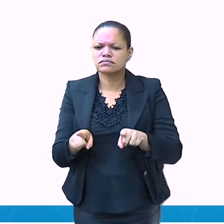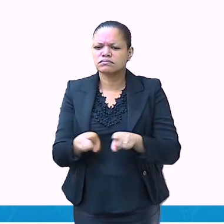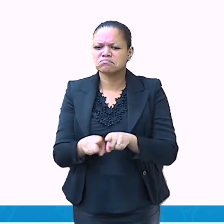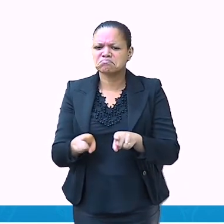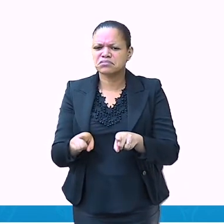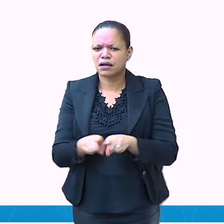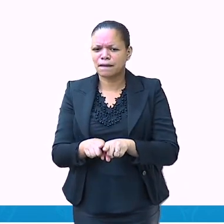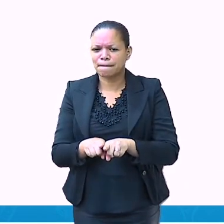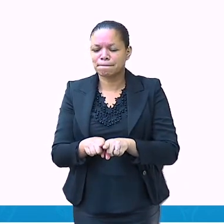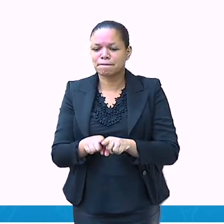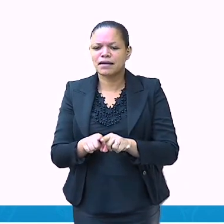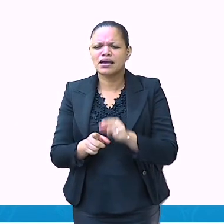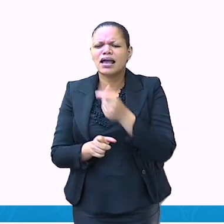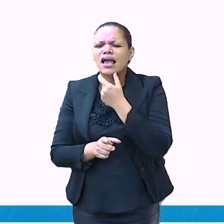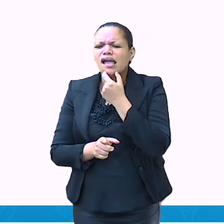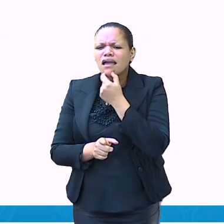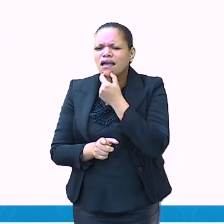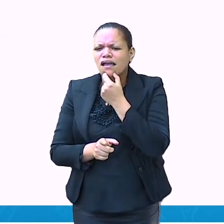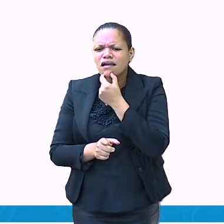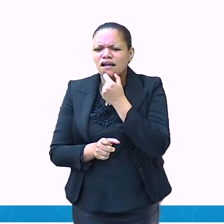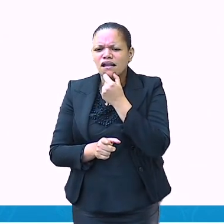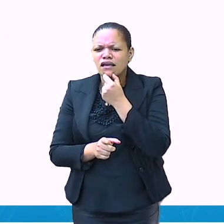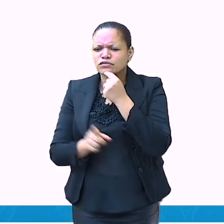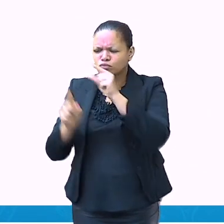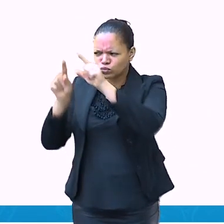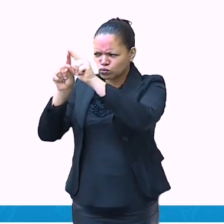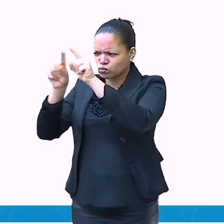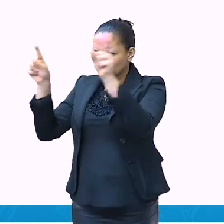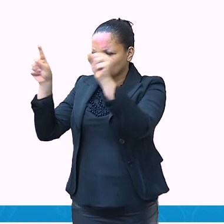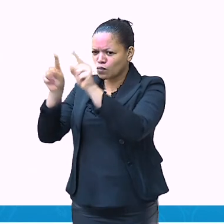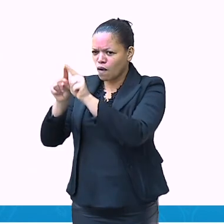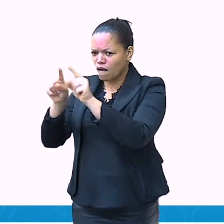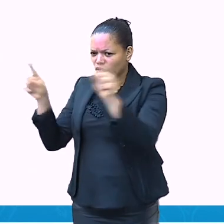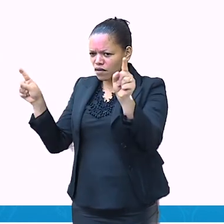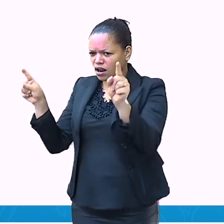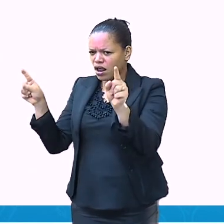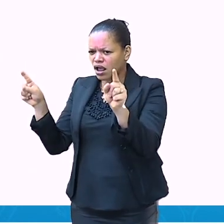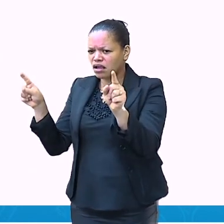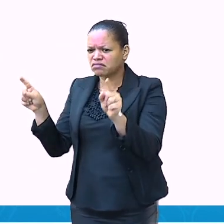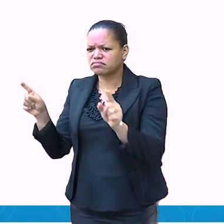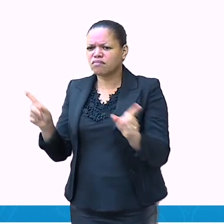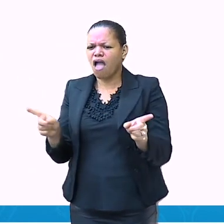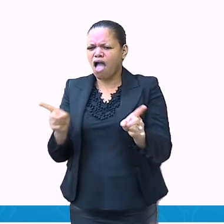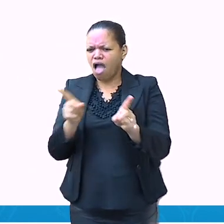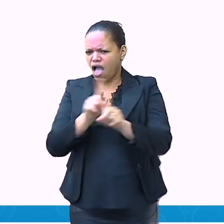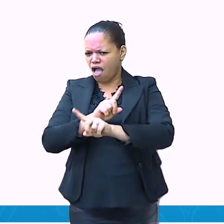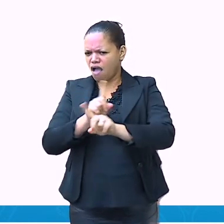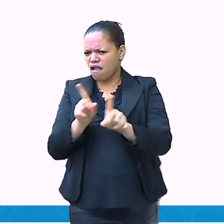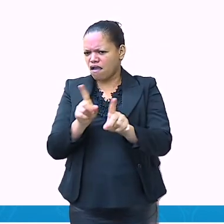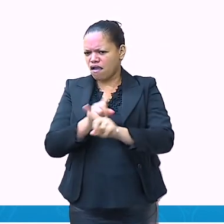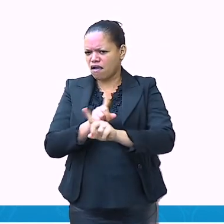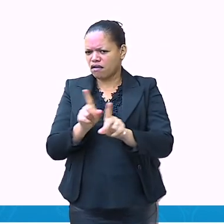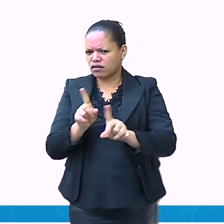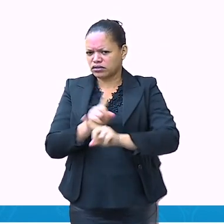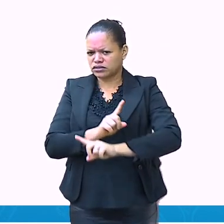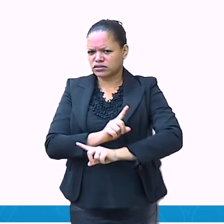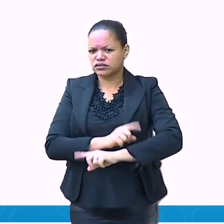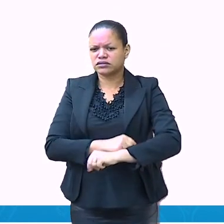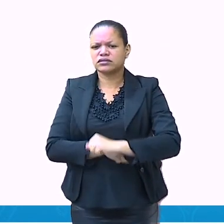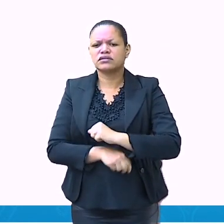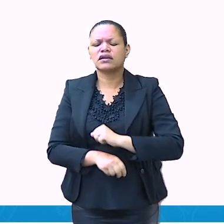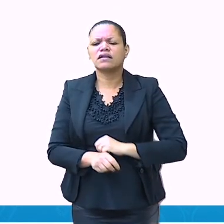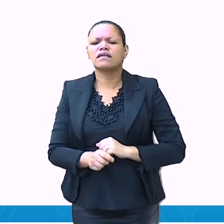tentar ler. In negative sentence, né? Nas frases negativas. We use